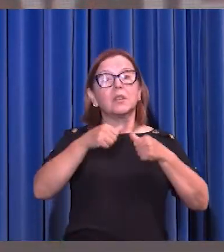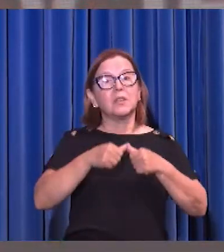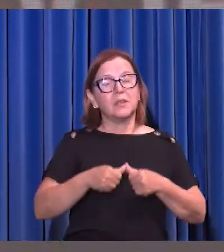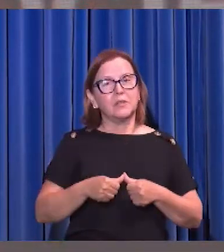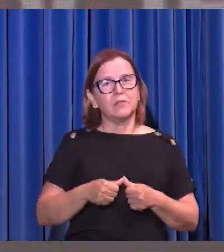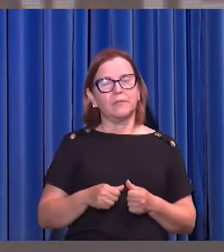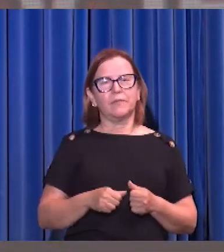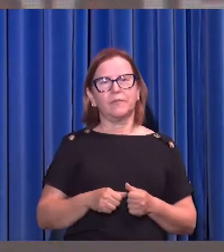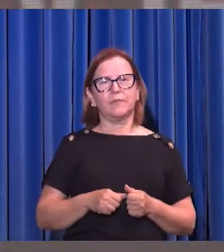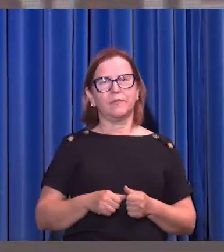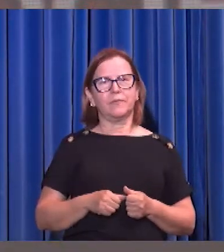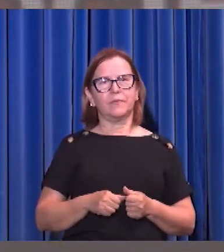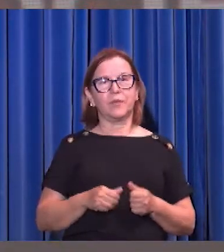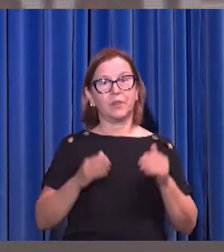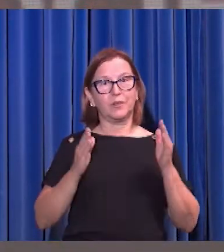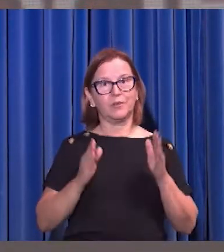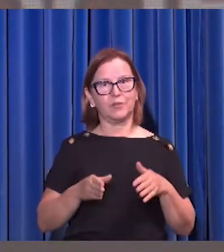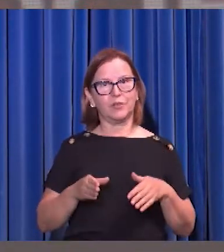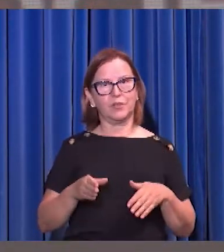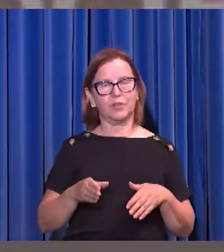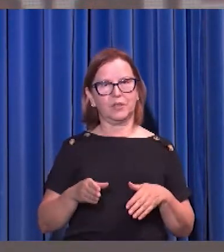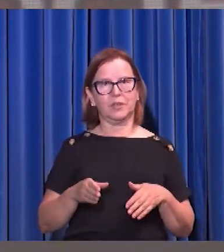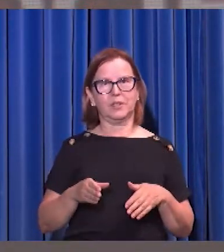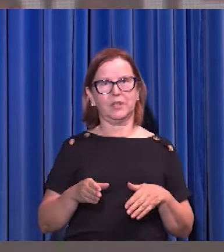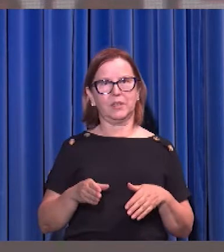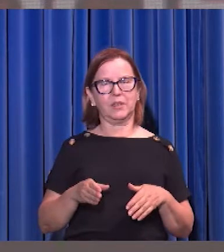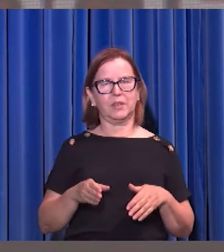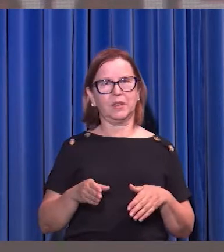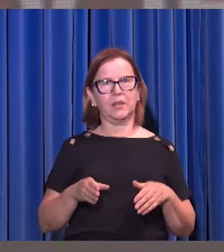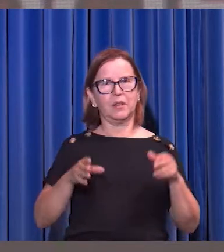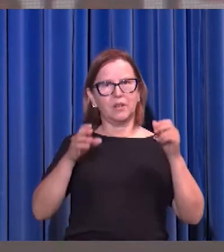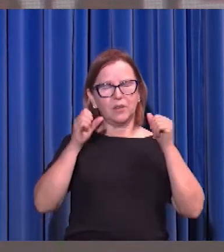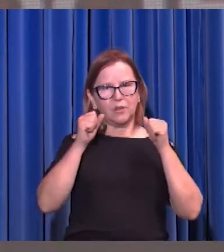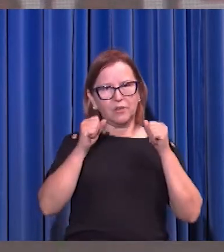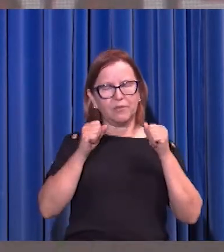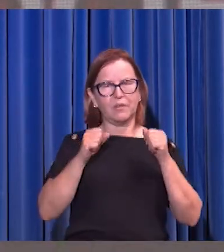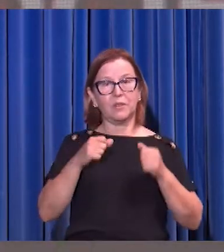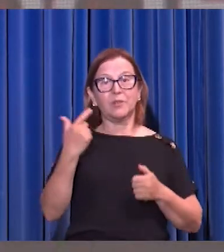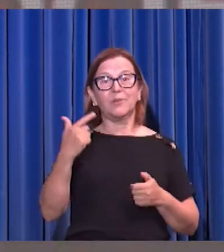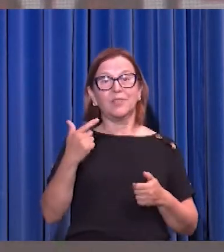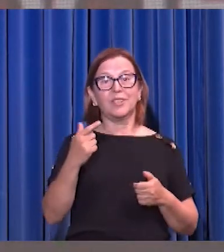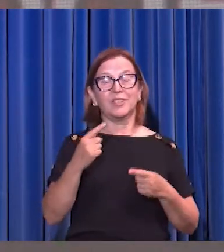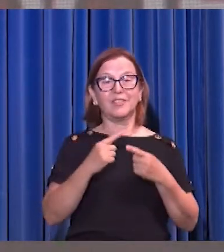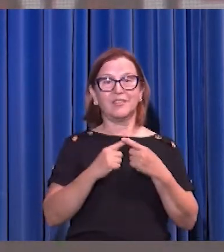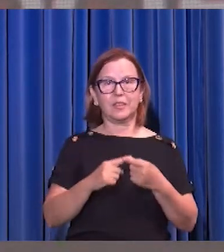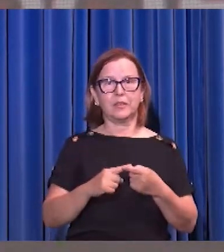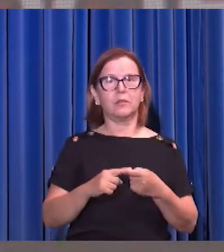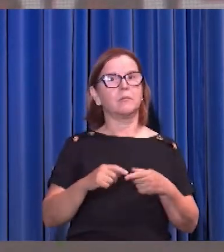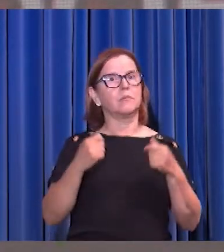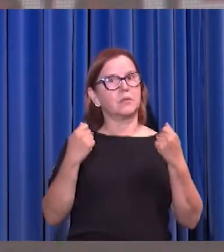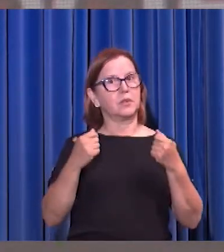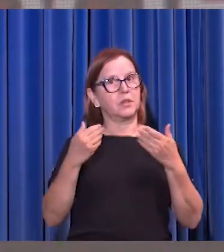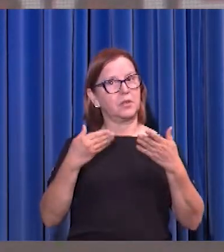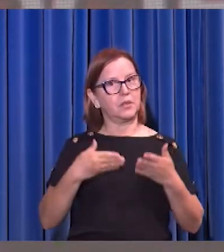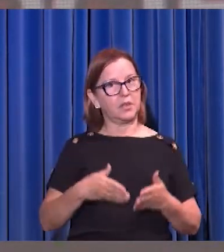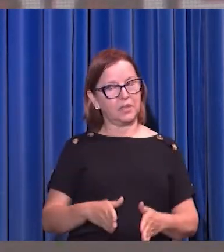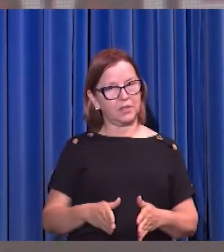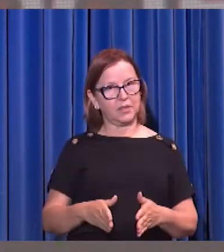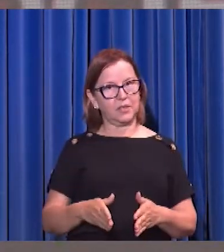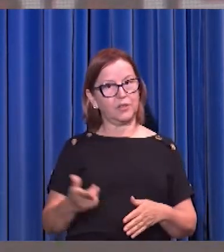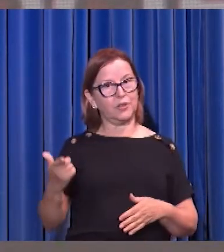tinha ouvido por 2 vezes que era necessário nascer de novo e por uma vez que era necessário nascer da